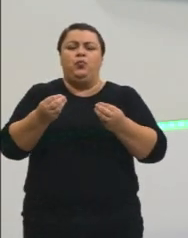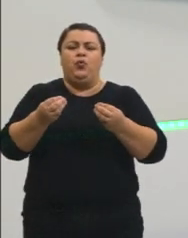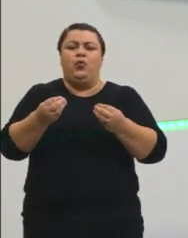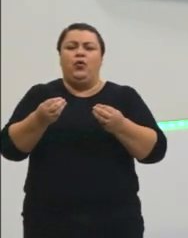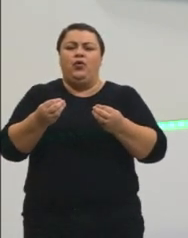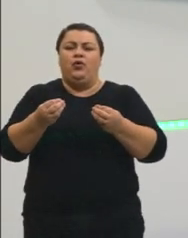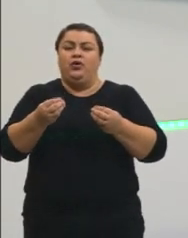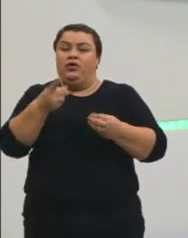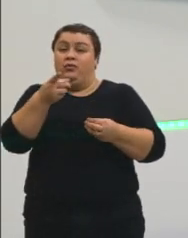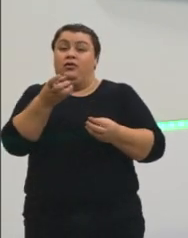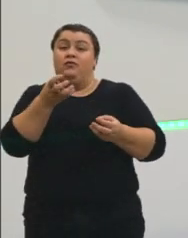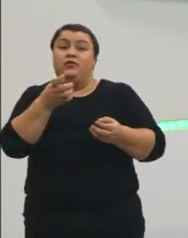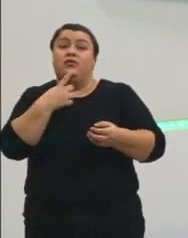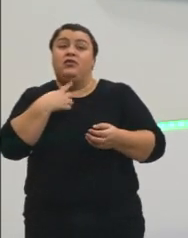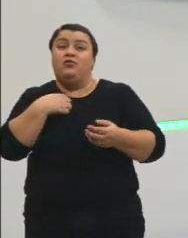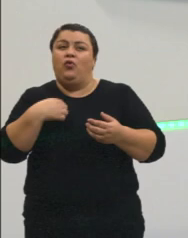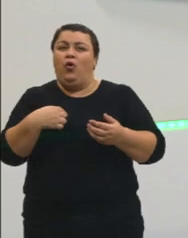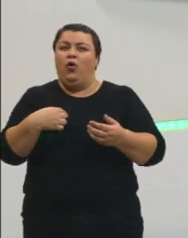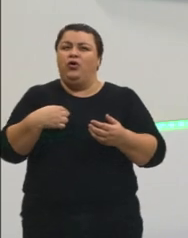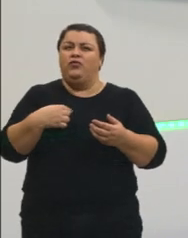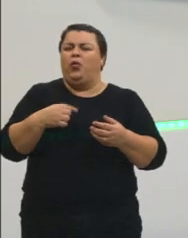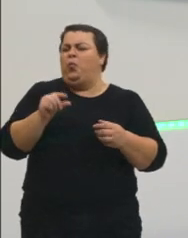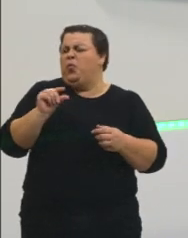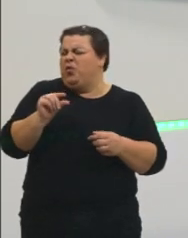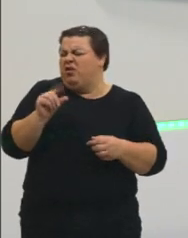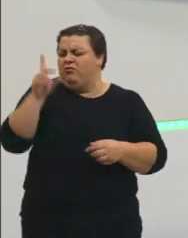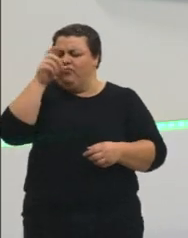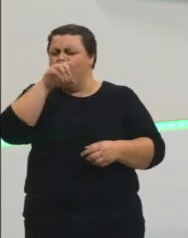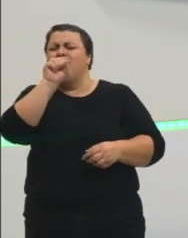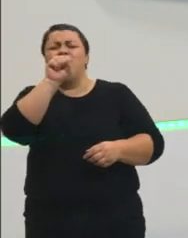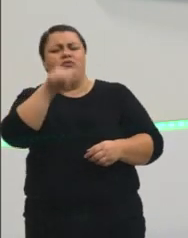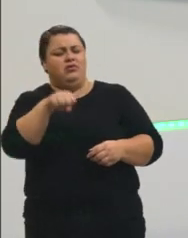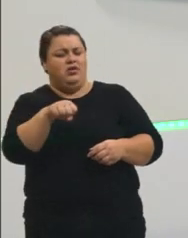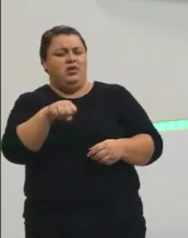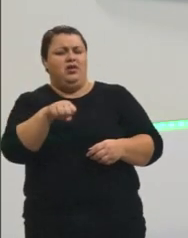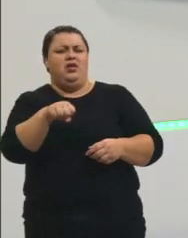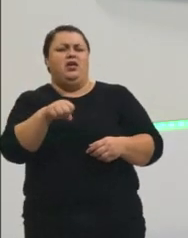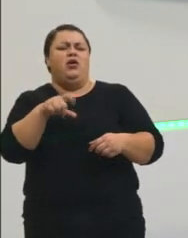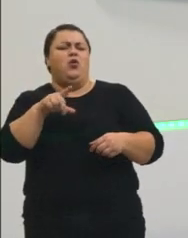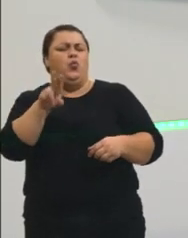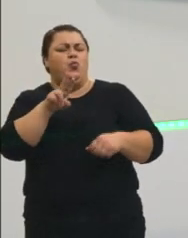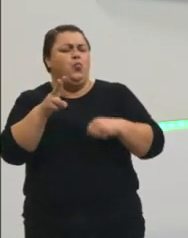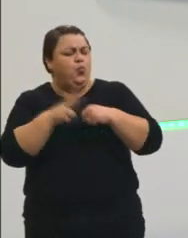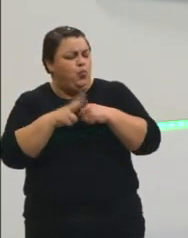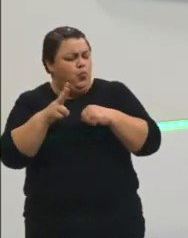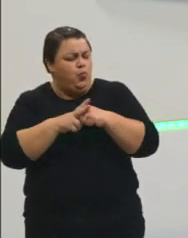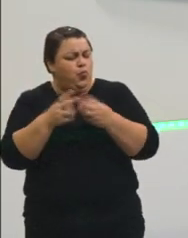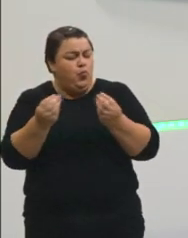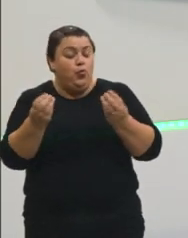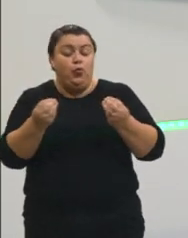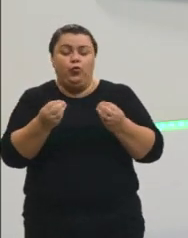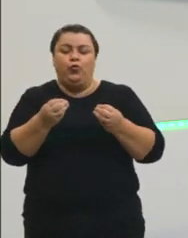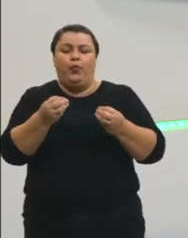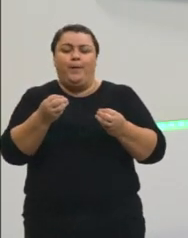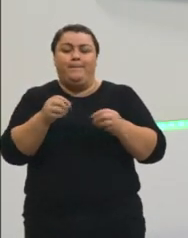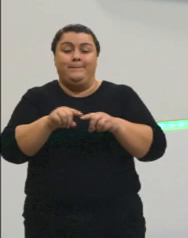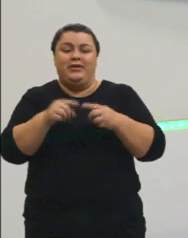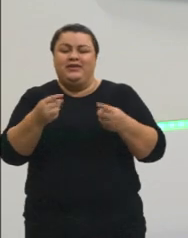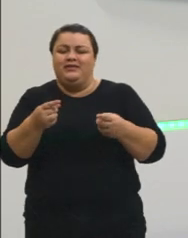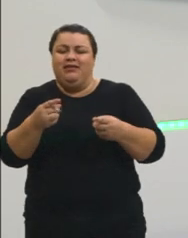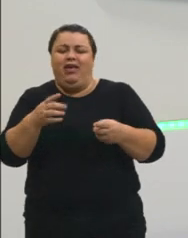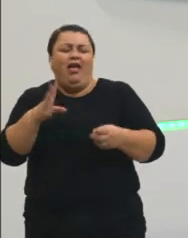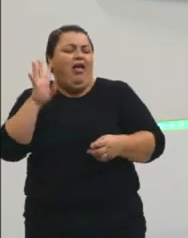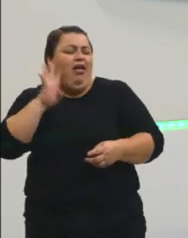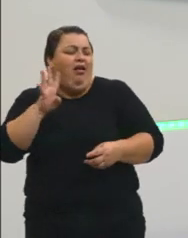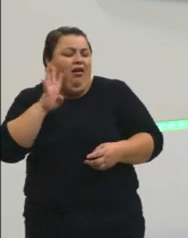uma matéria fascinante um pouquinho complicada sempre que ele tem muito verbo Mas é uma a semente para